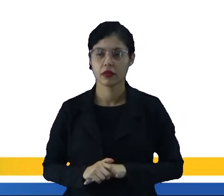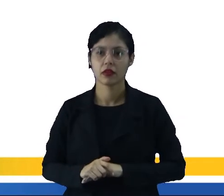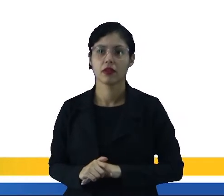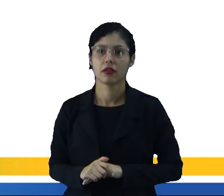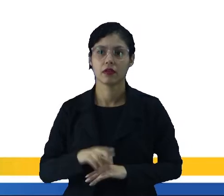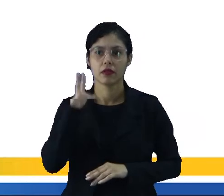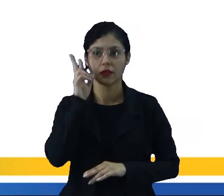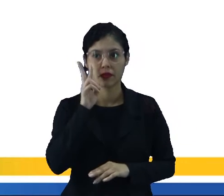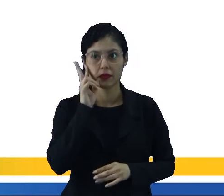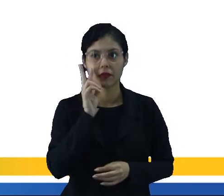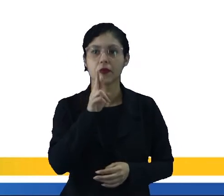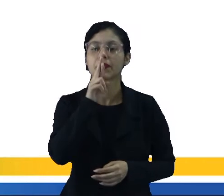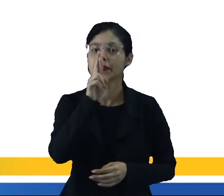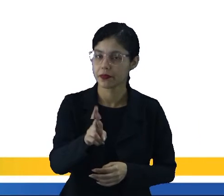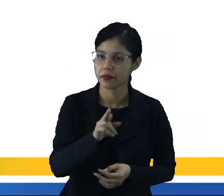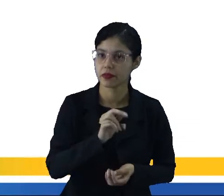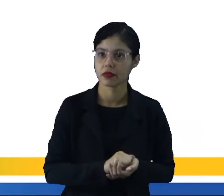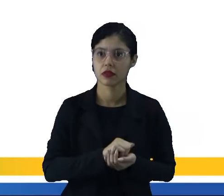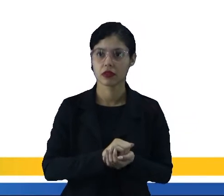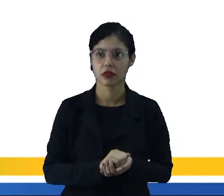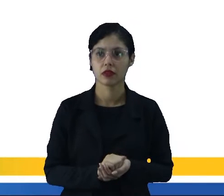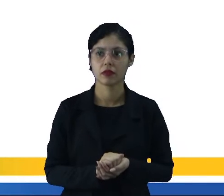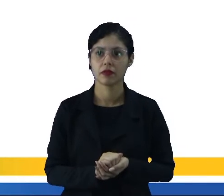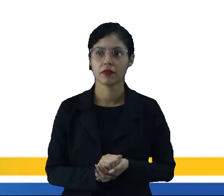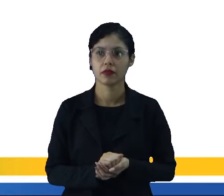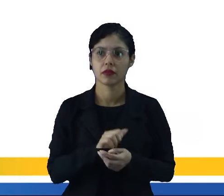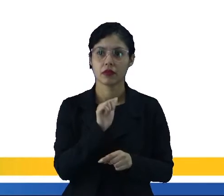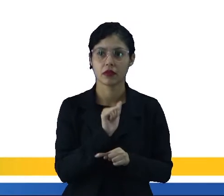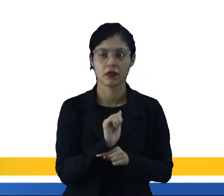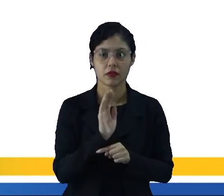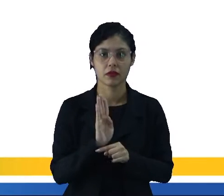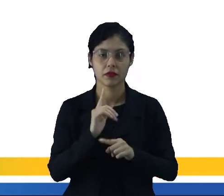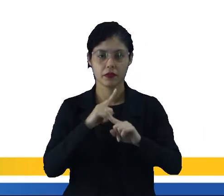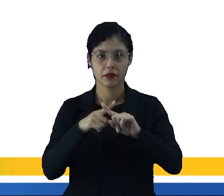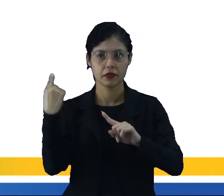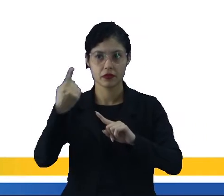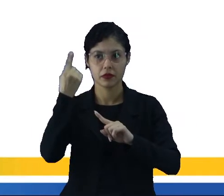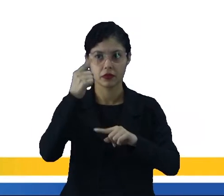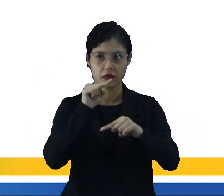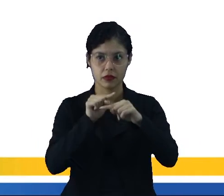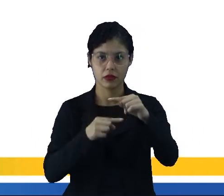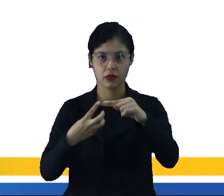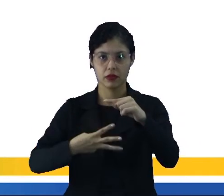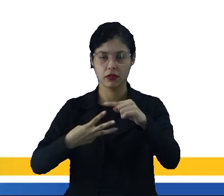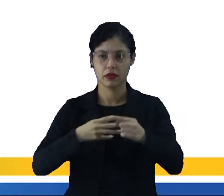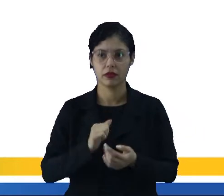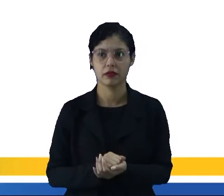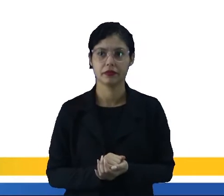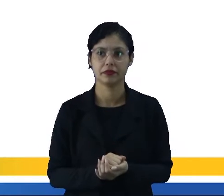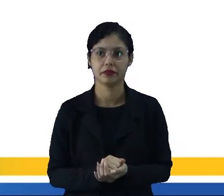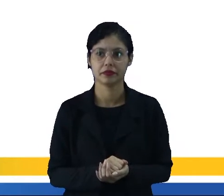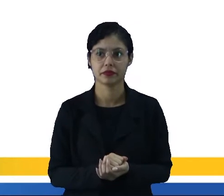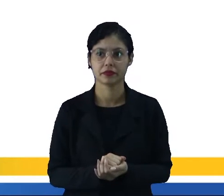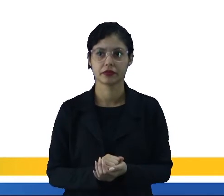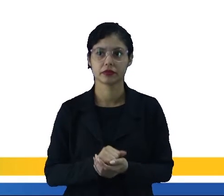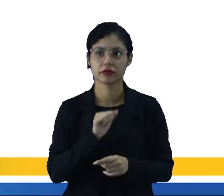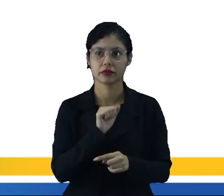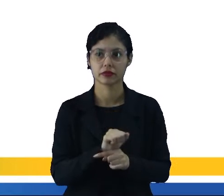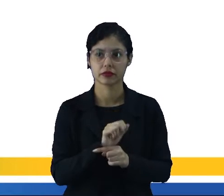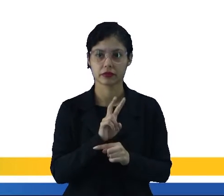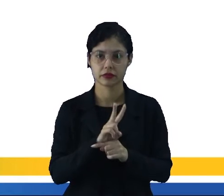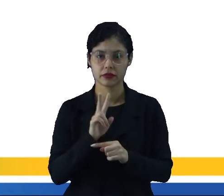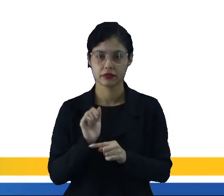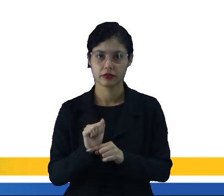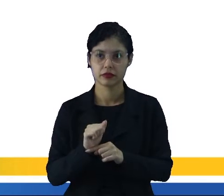vamos lembrar calcular volume de pirâmide é a área da base vezes altura dividido por 3 de novo a área da base